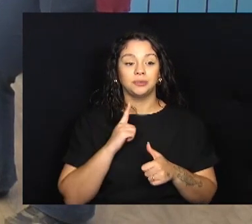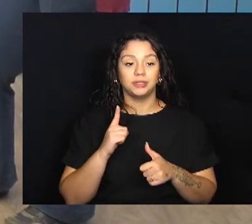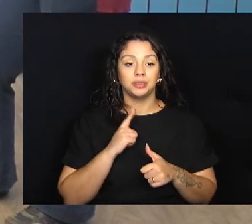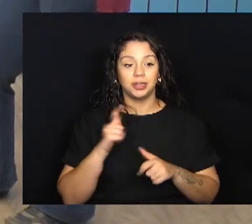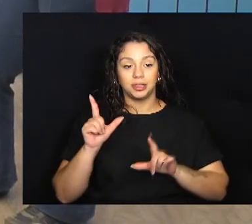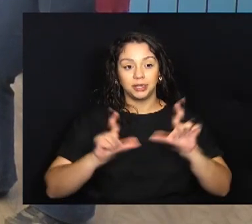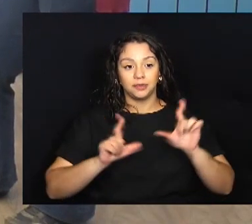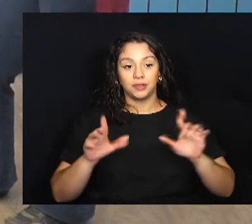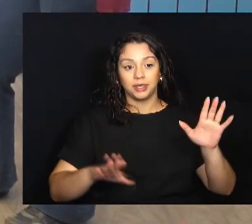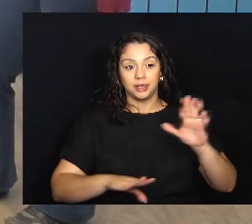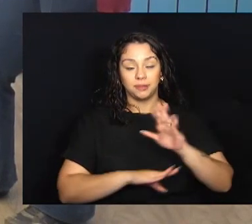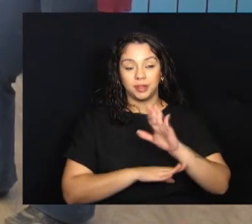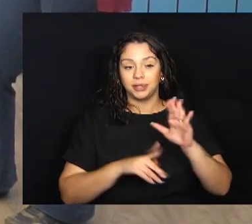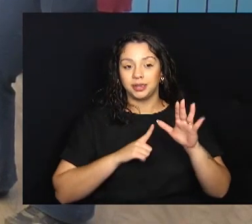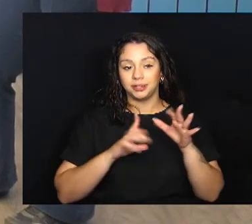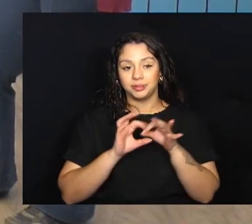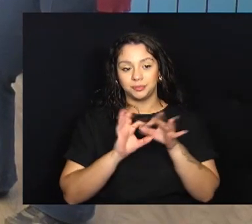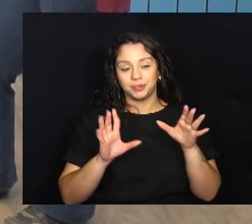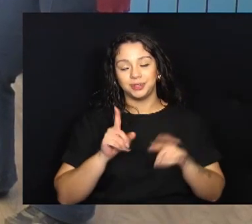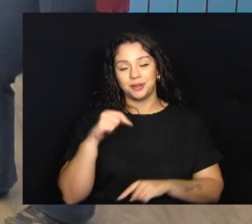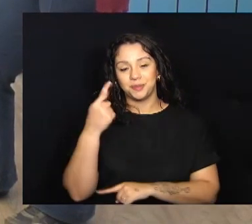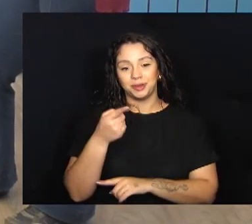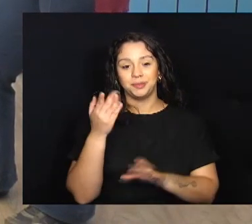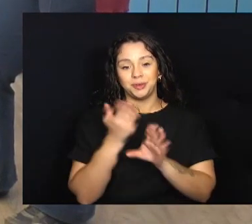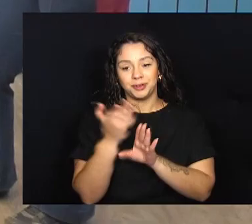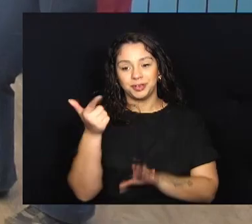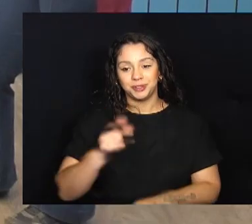Câmara Campinas estão abertas, e até uma próxima